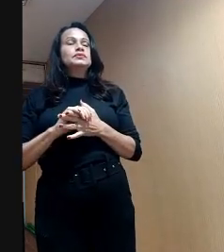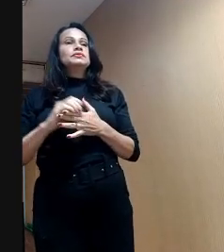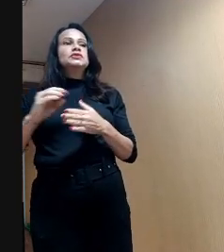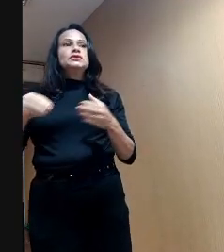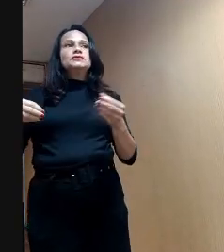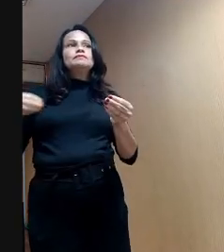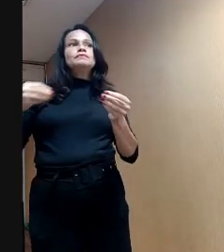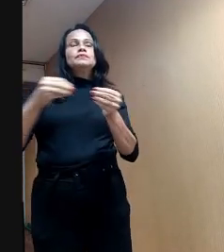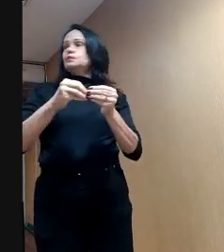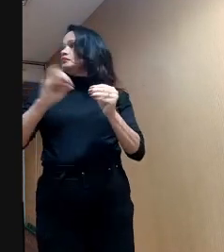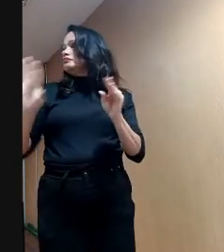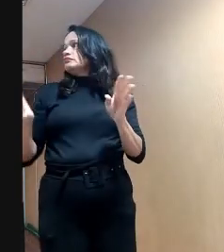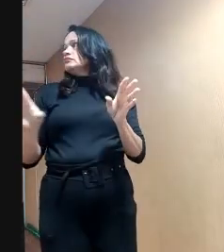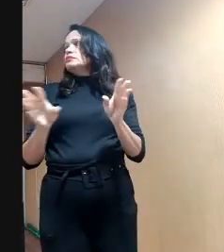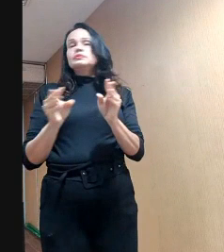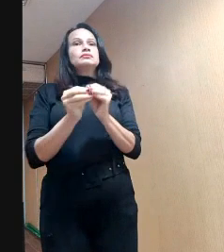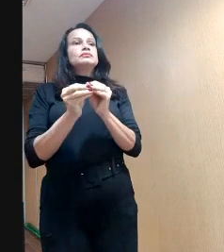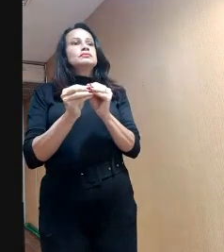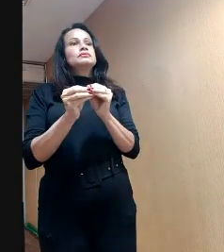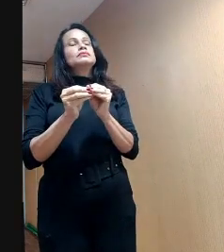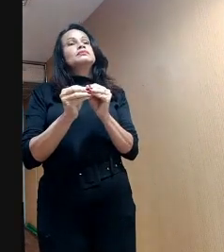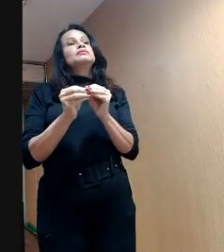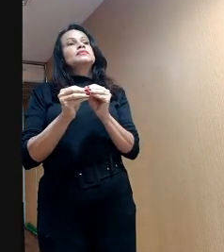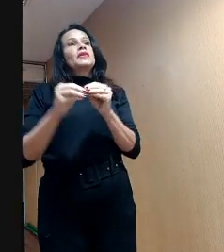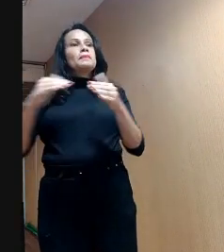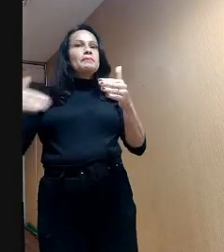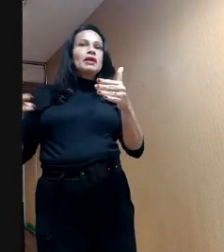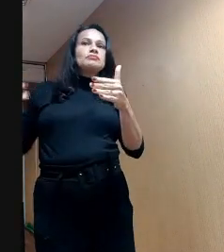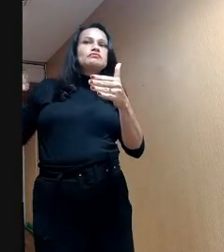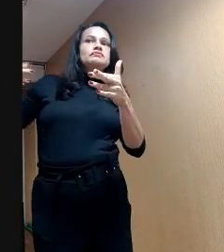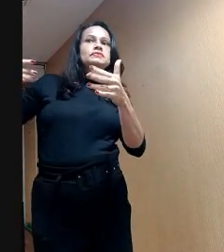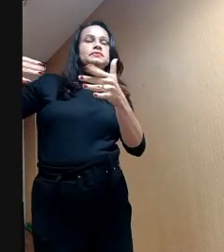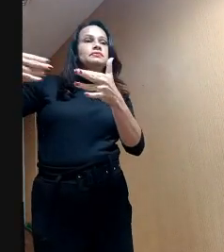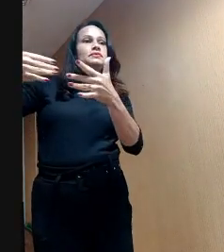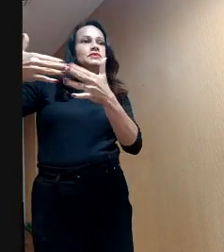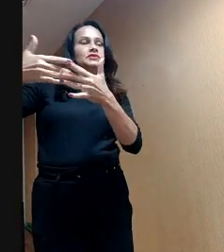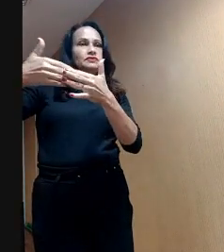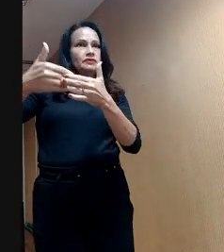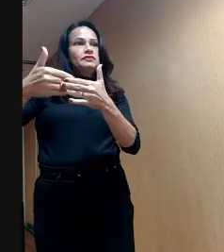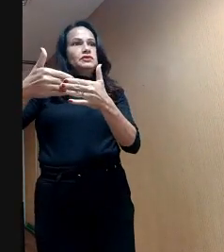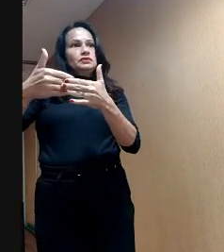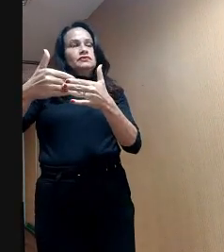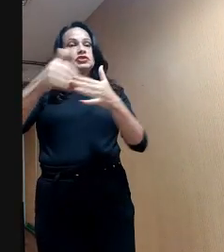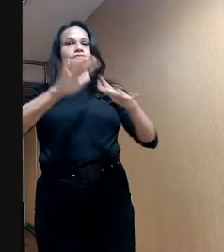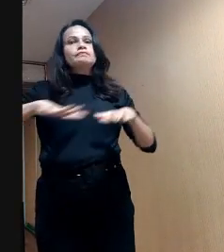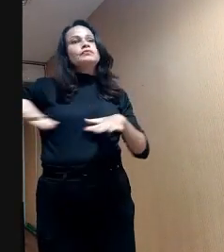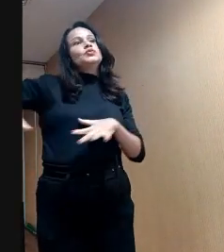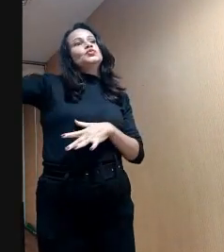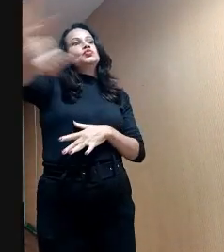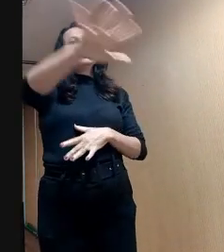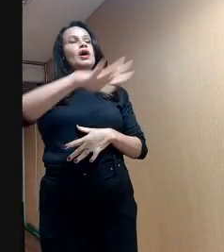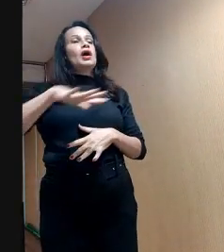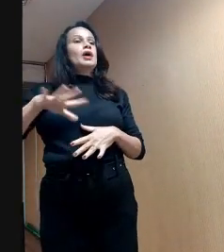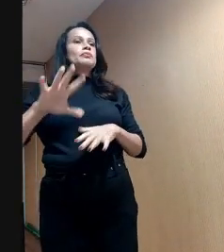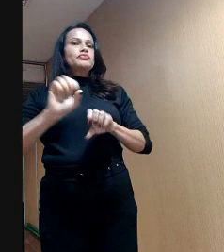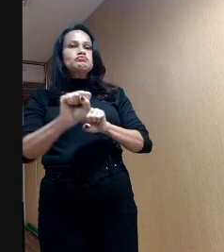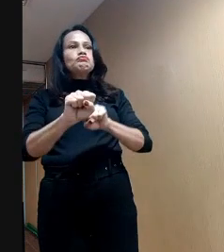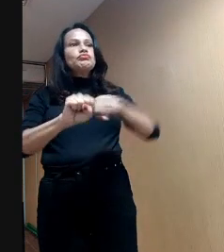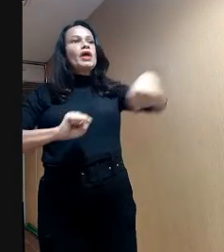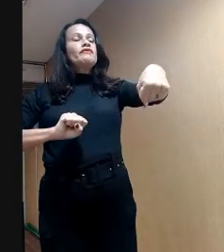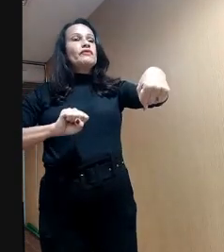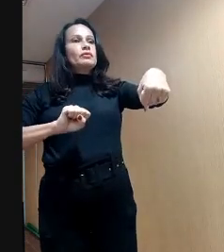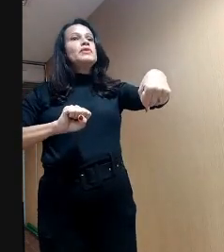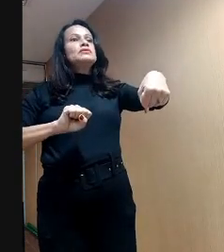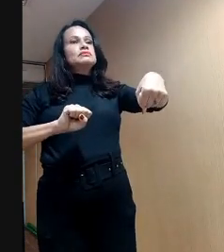investimentos decisivos para avançarmos no campo da formação inicial e continuada